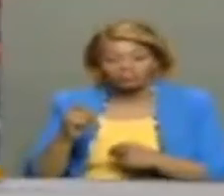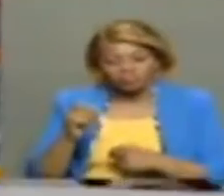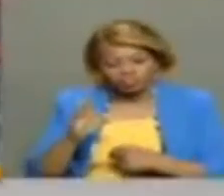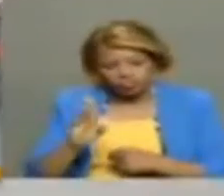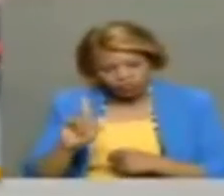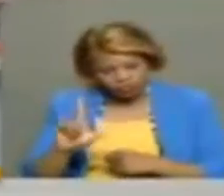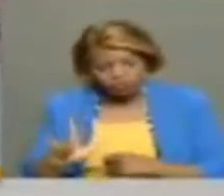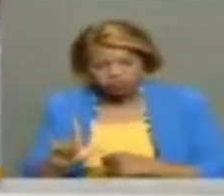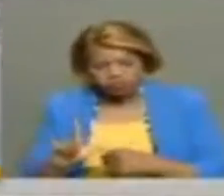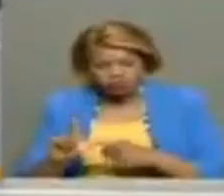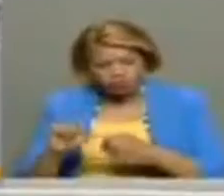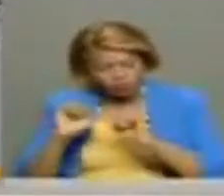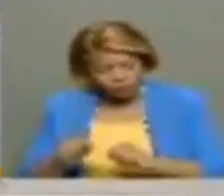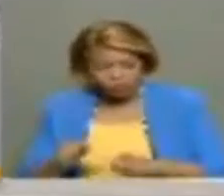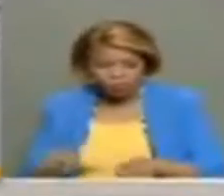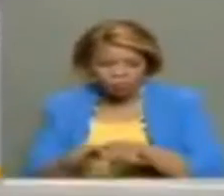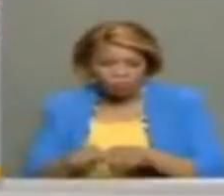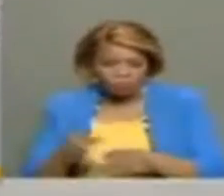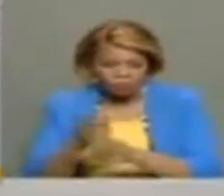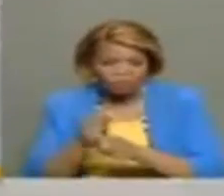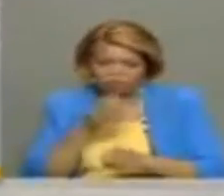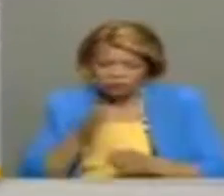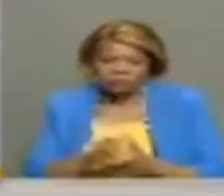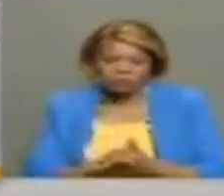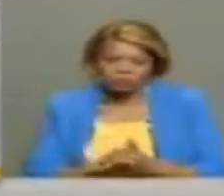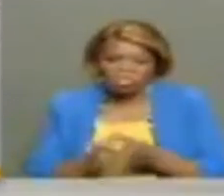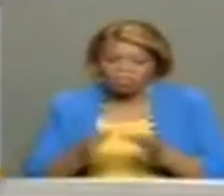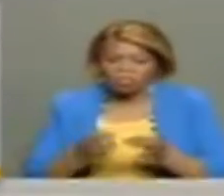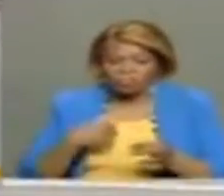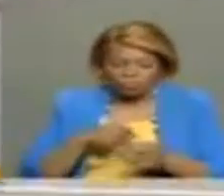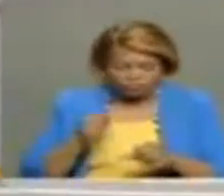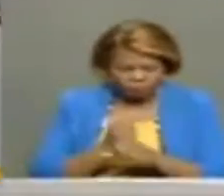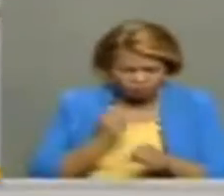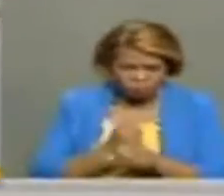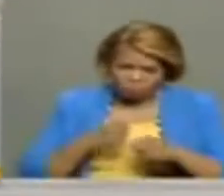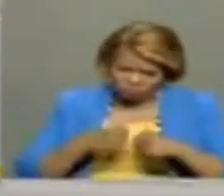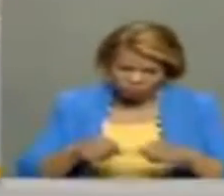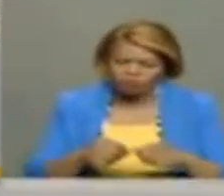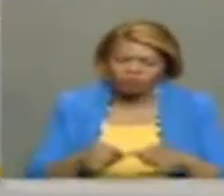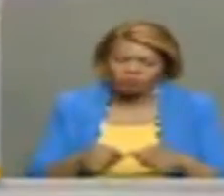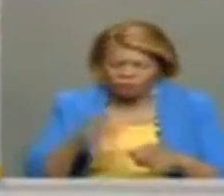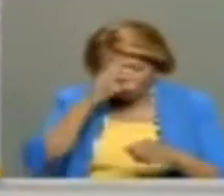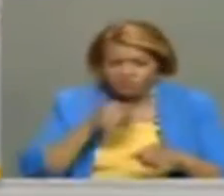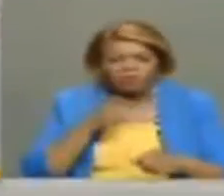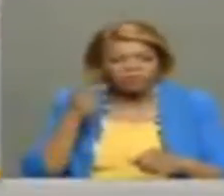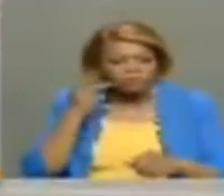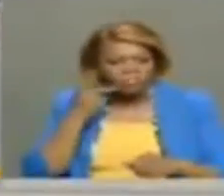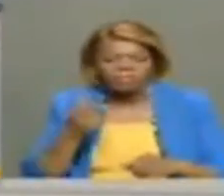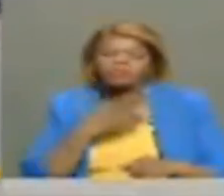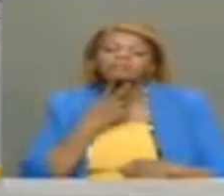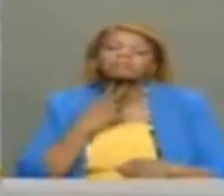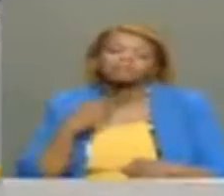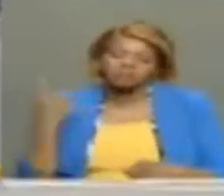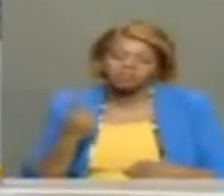temos iniciativas próprias para aquisição de vacinas e por esta altura só temos é que estar felizes.